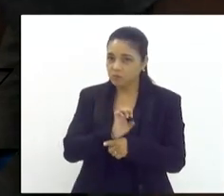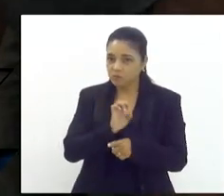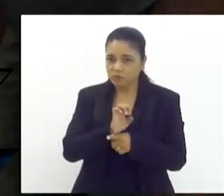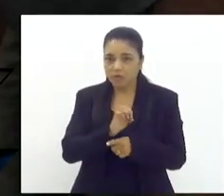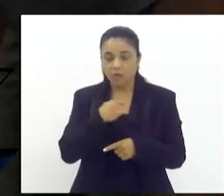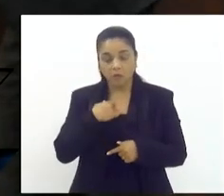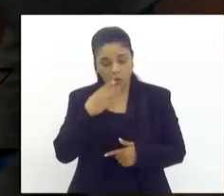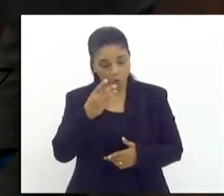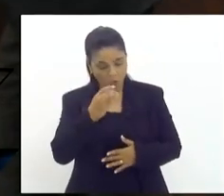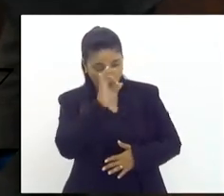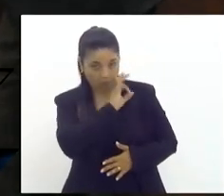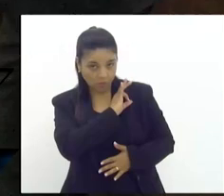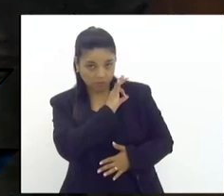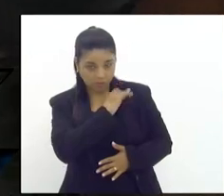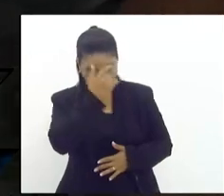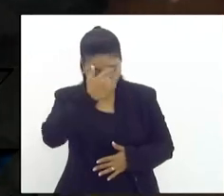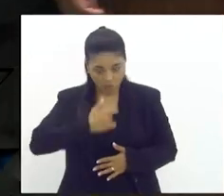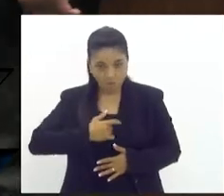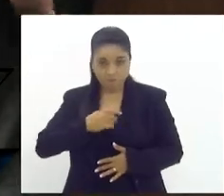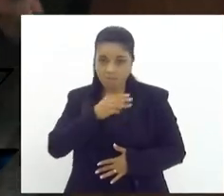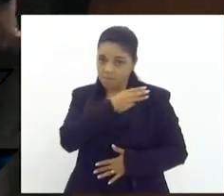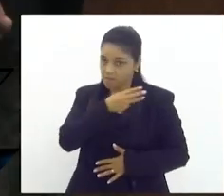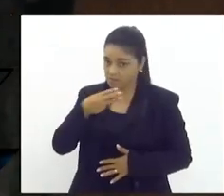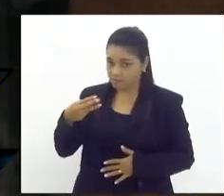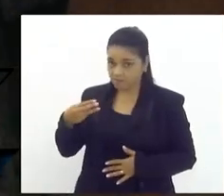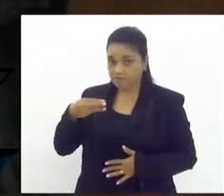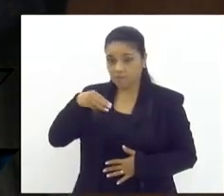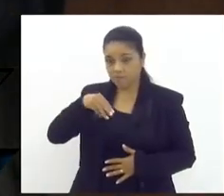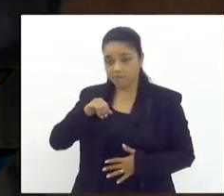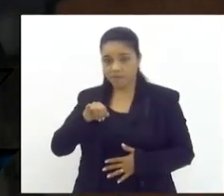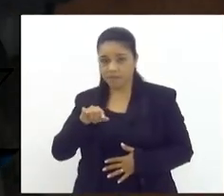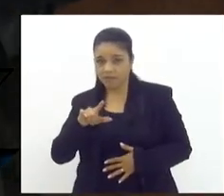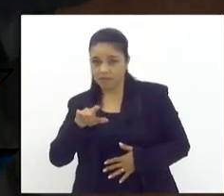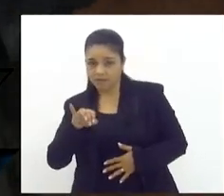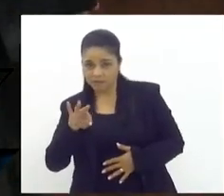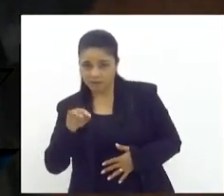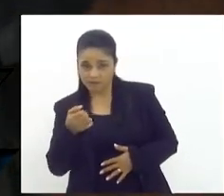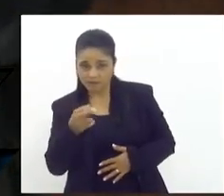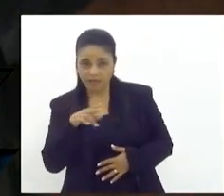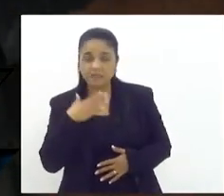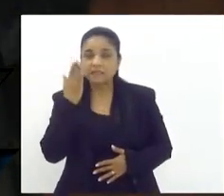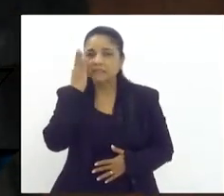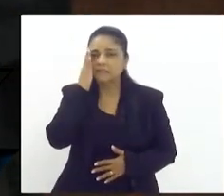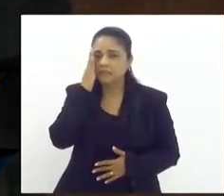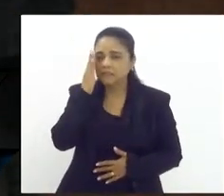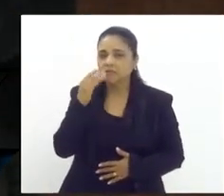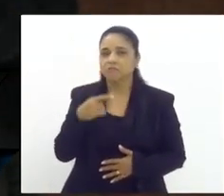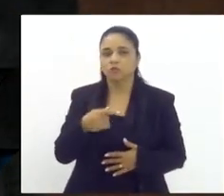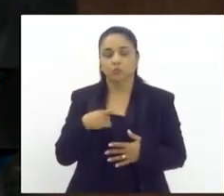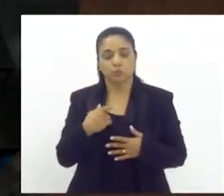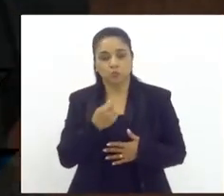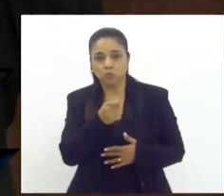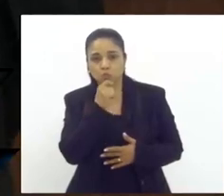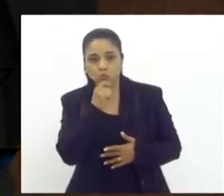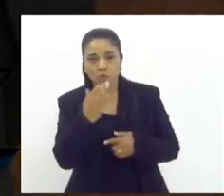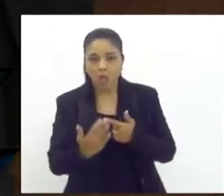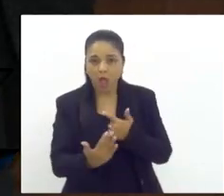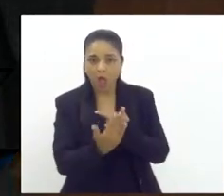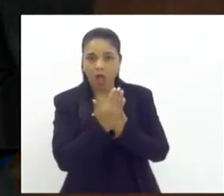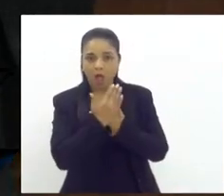policial militar sei o que que é isso O que é não ter o auxílio jurídico